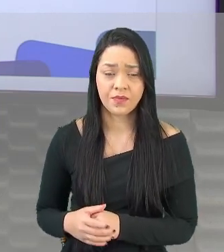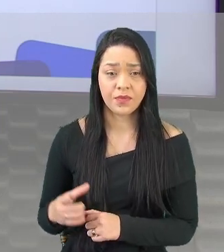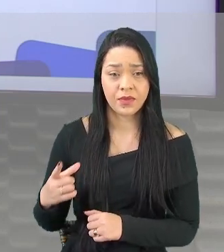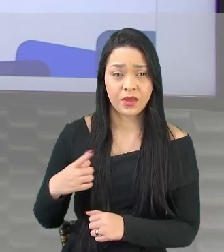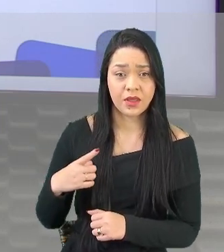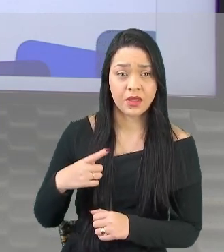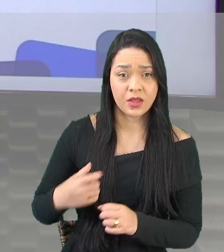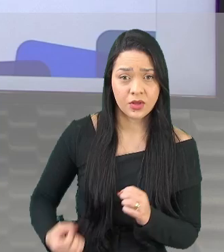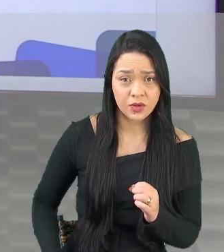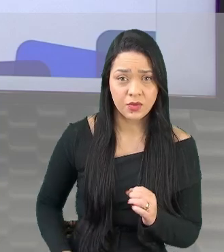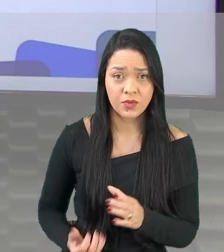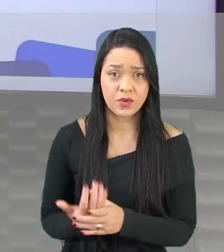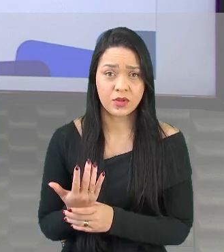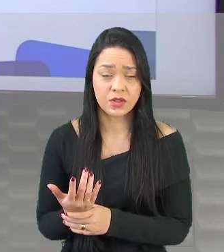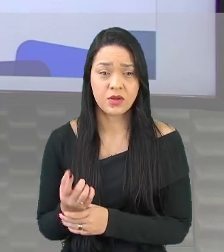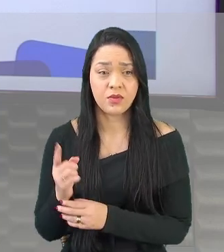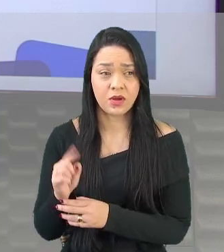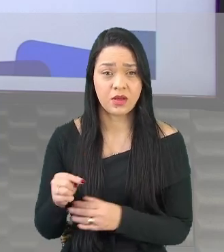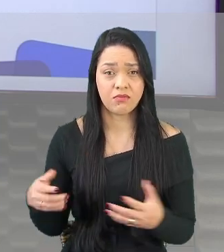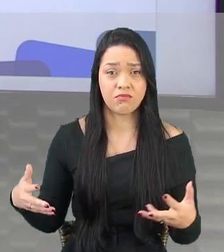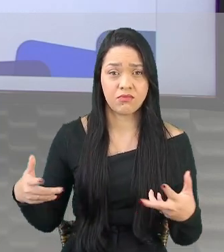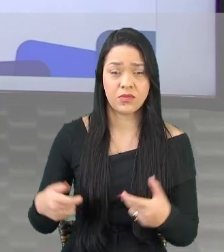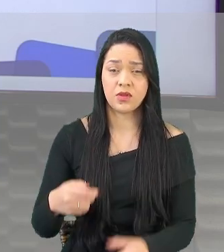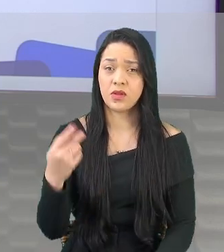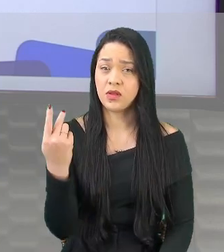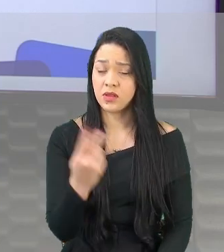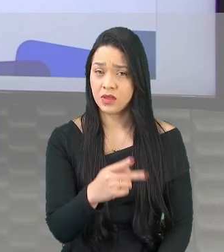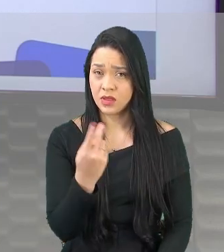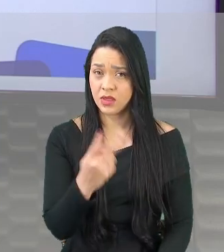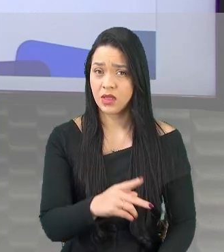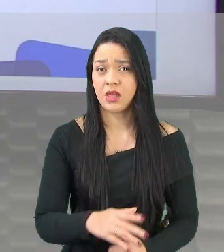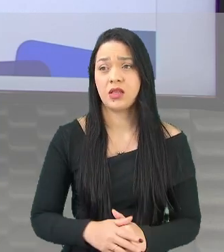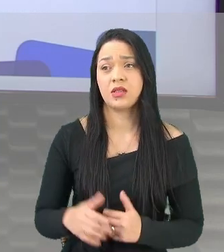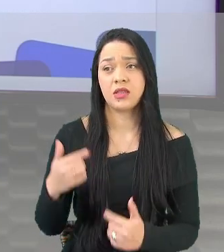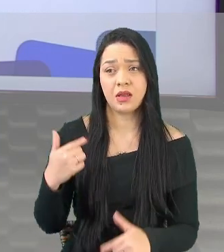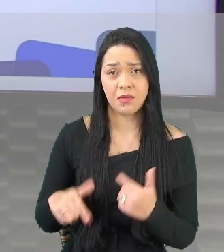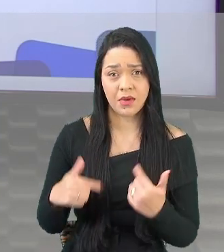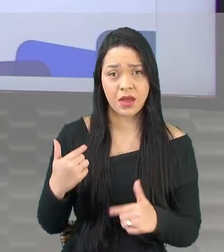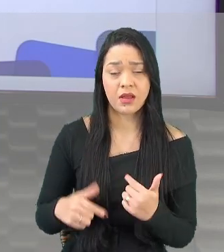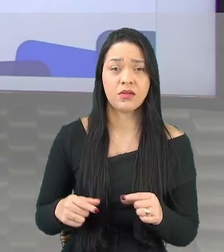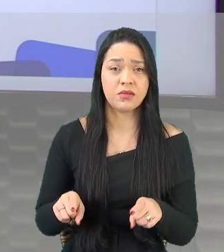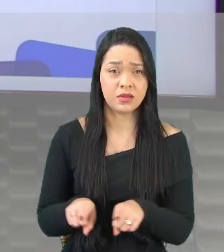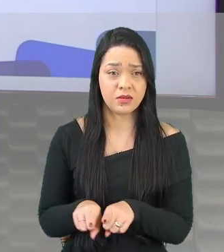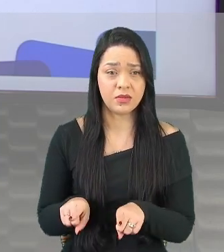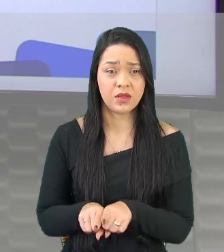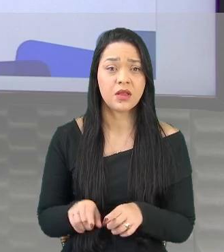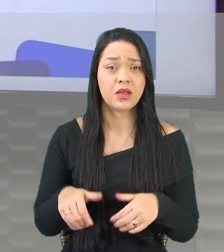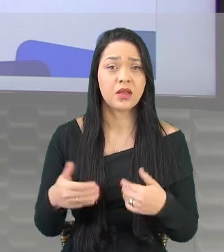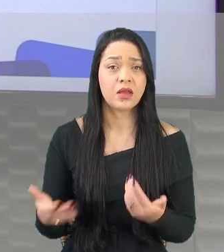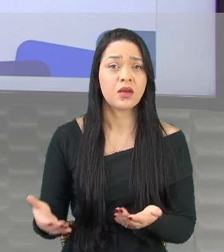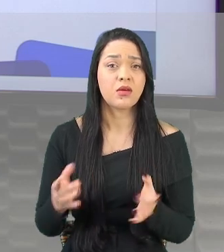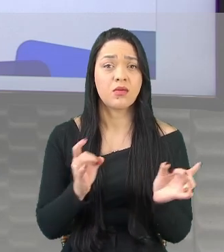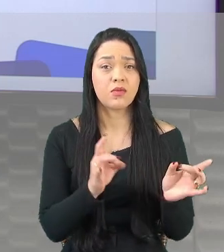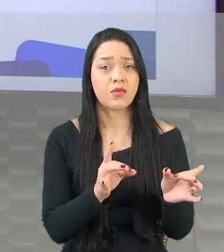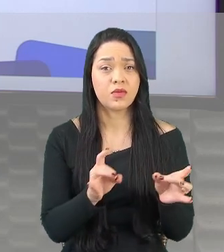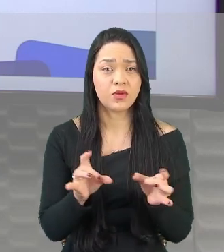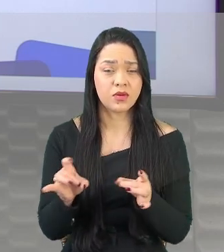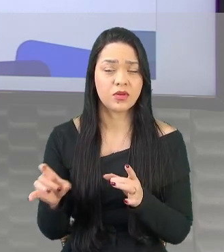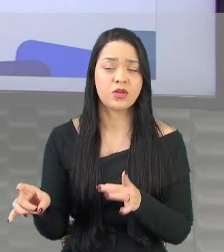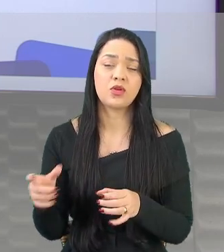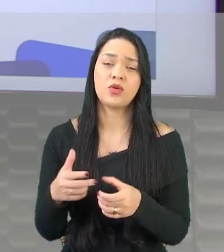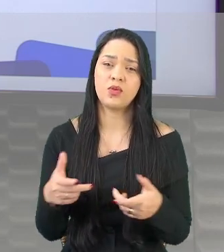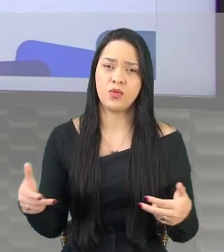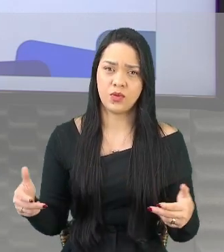de trabalho também, e ele comercializava o seu produto final. E por isso que é uma revolução, porque